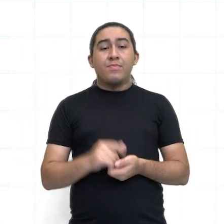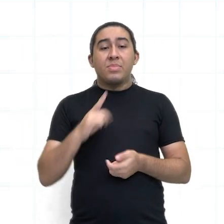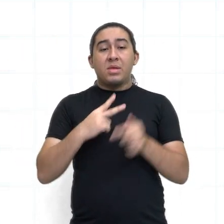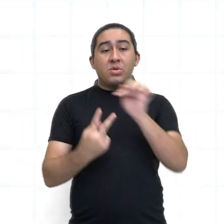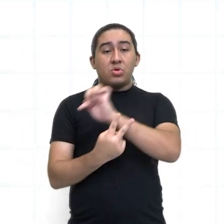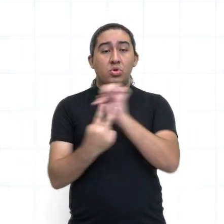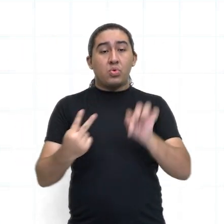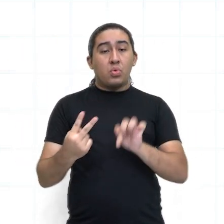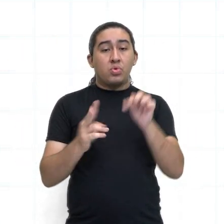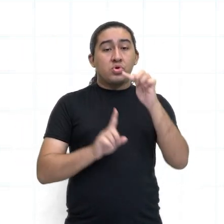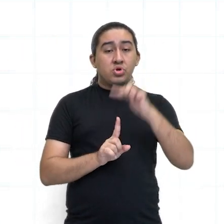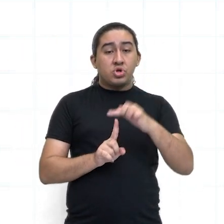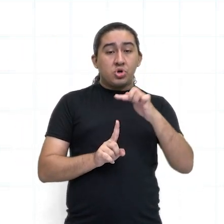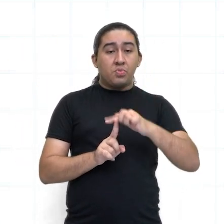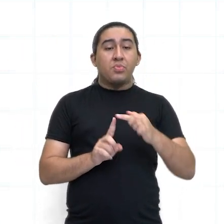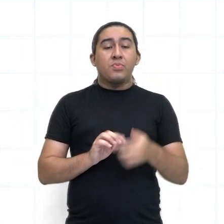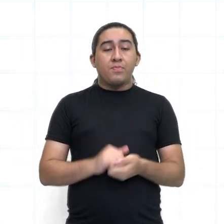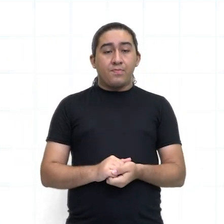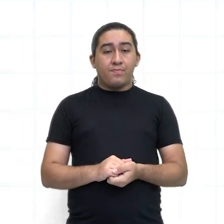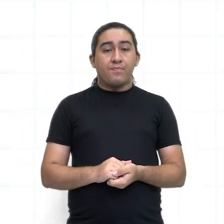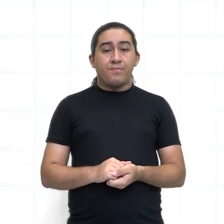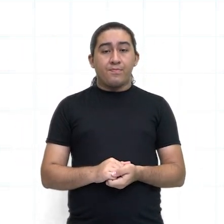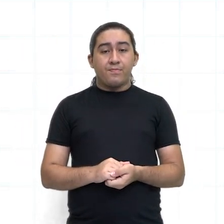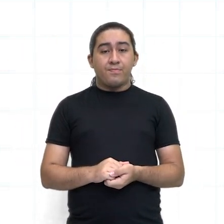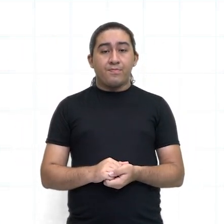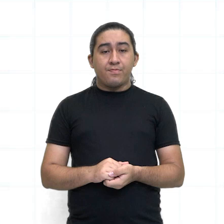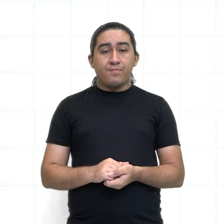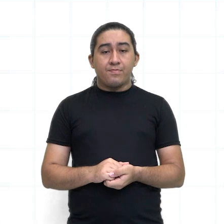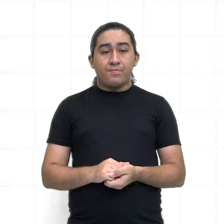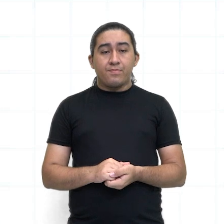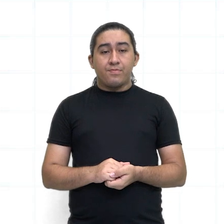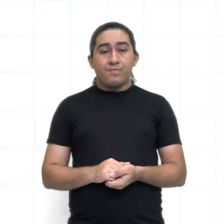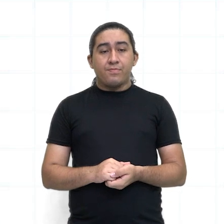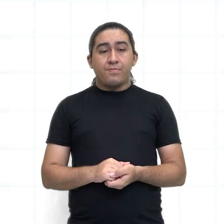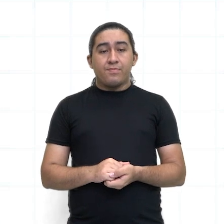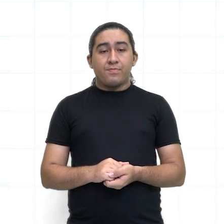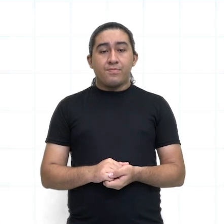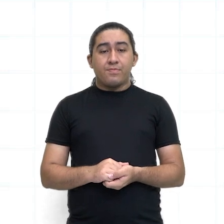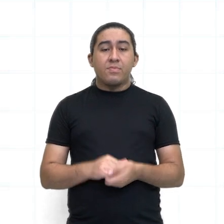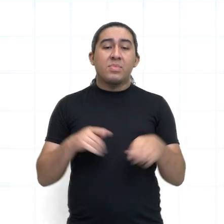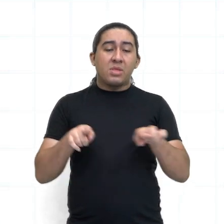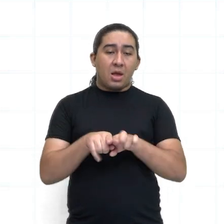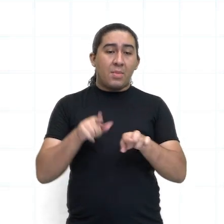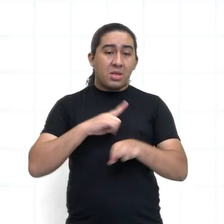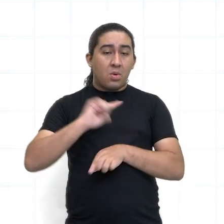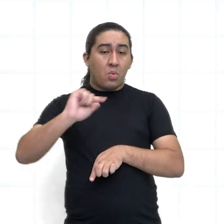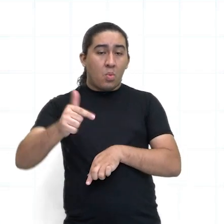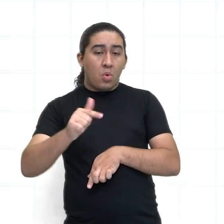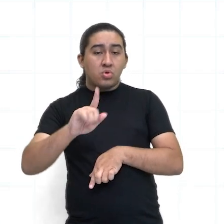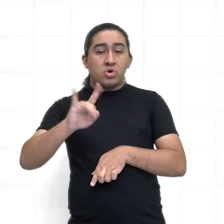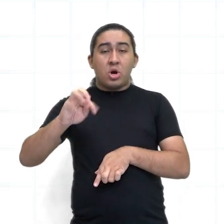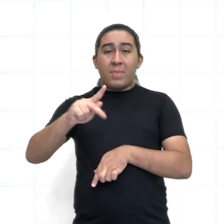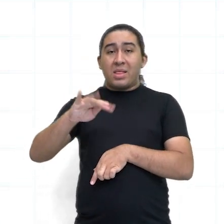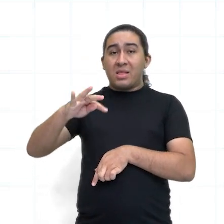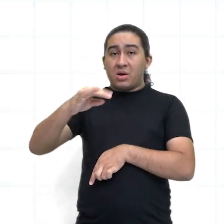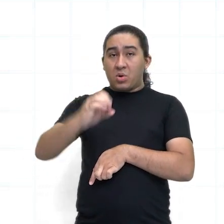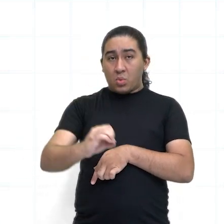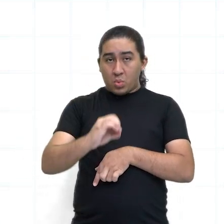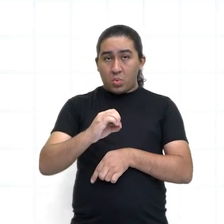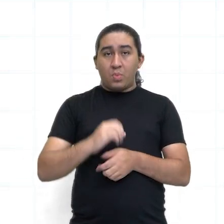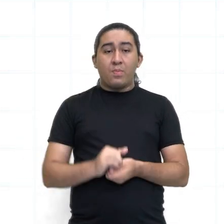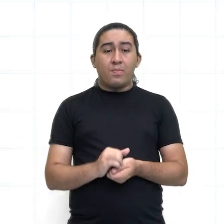ou informal, certo? E nós temos também o abstracionismo geométrico